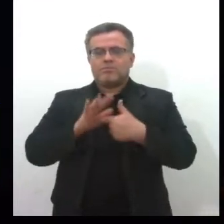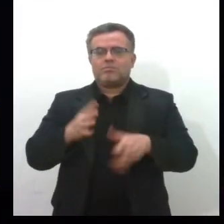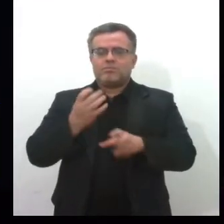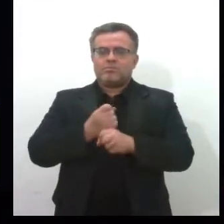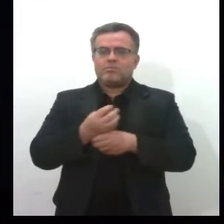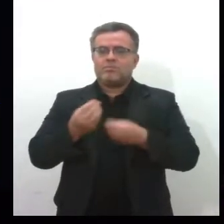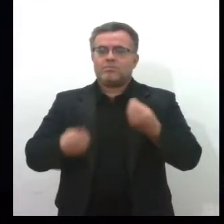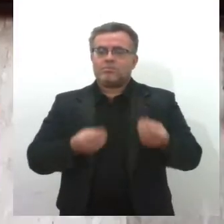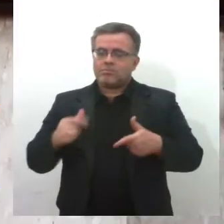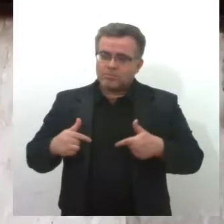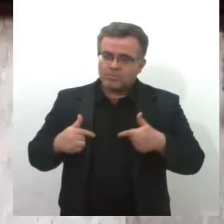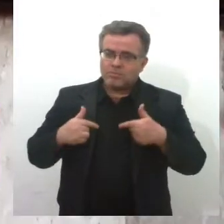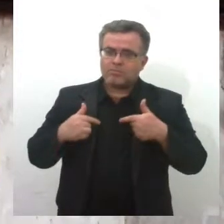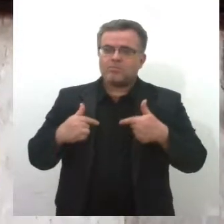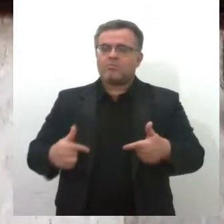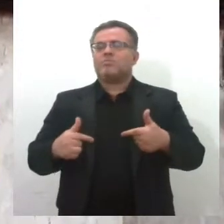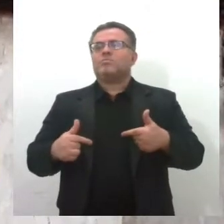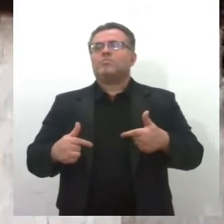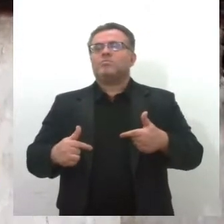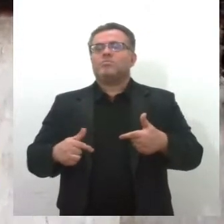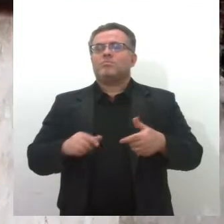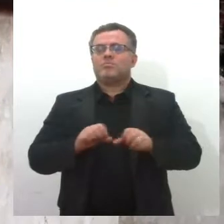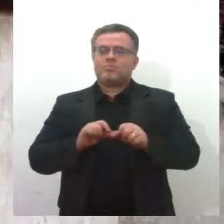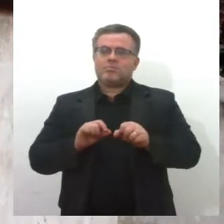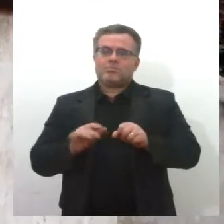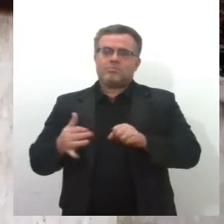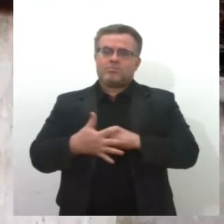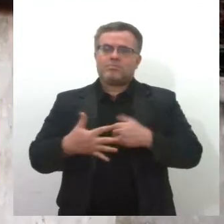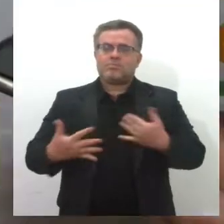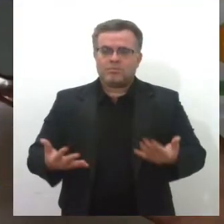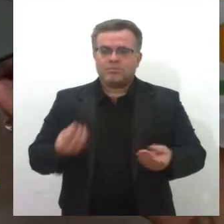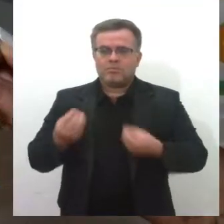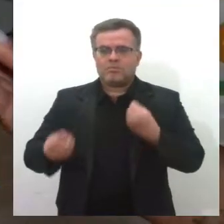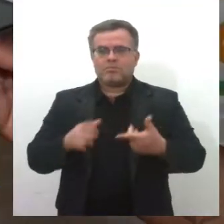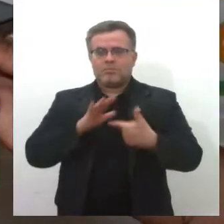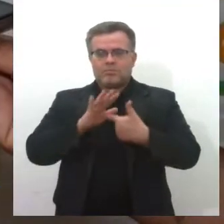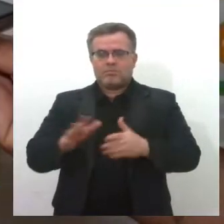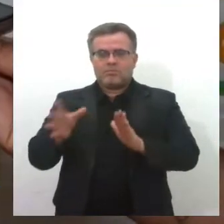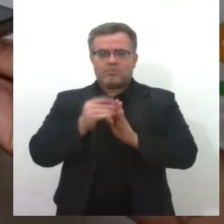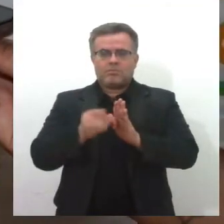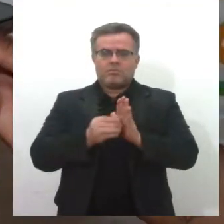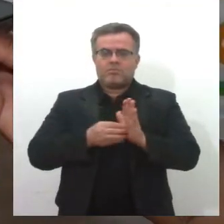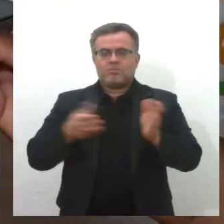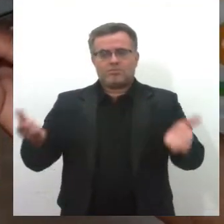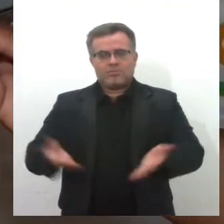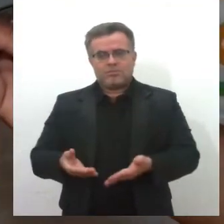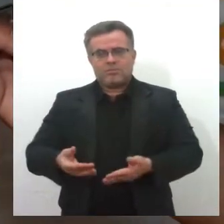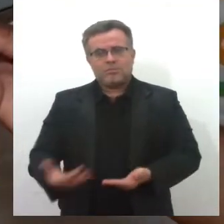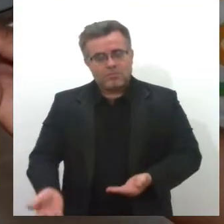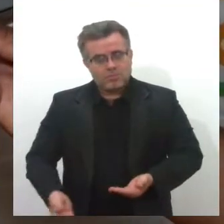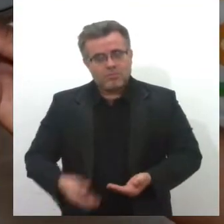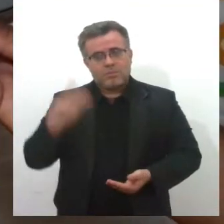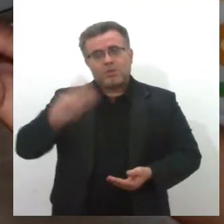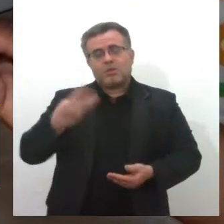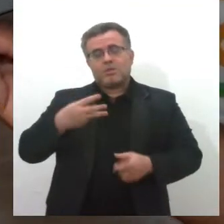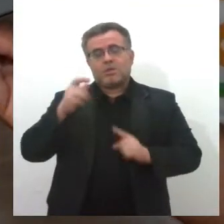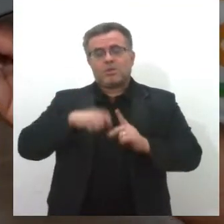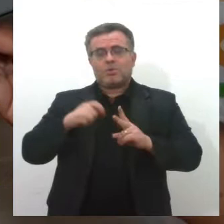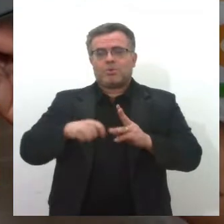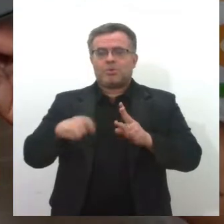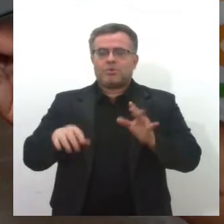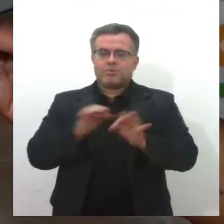ao combate da Covid-19 também fizeram parte da apresentação. A gente está apresentando hoje o terceiro quadrimestre de 2021 e